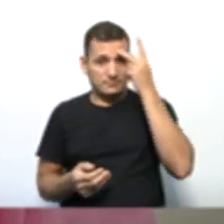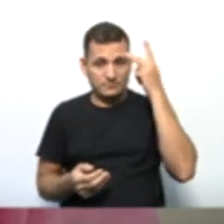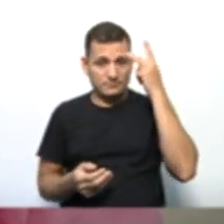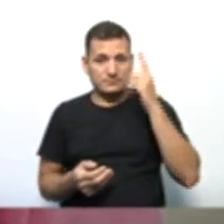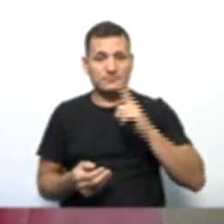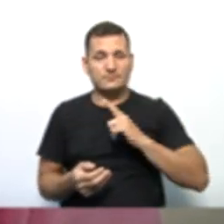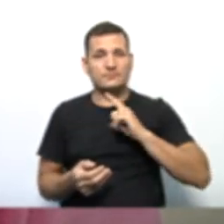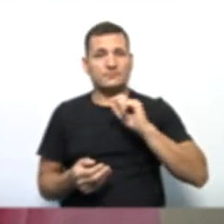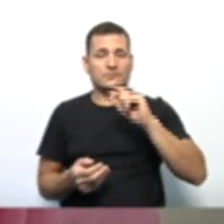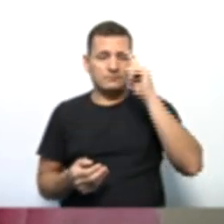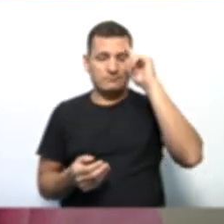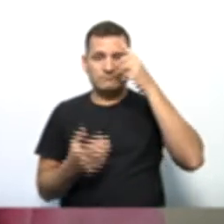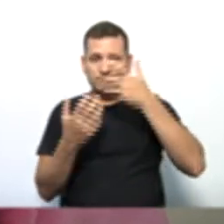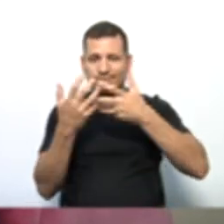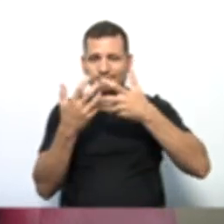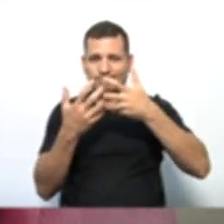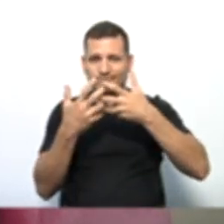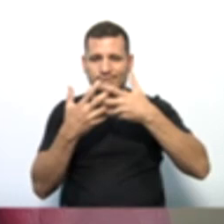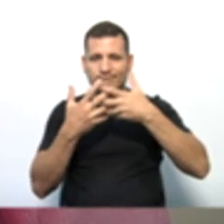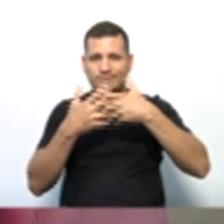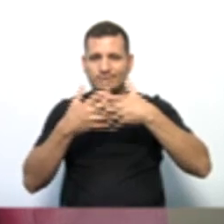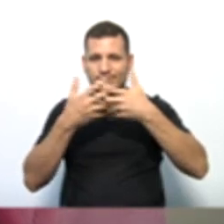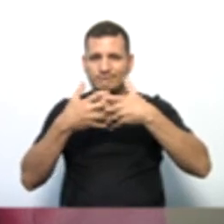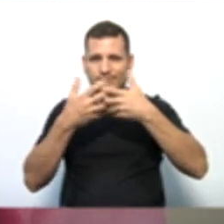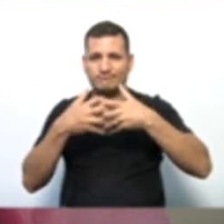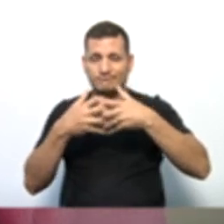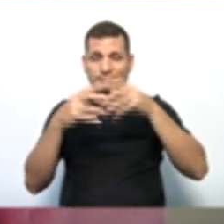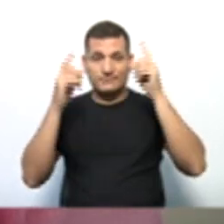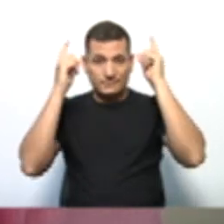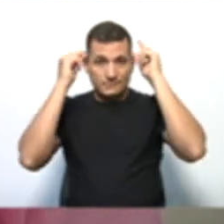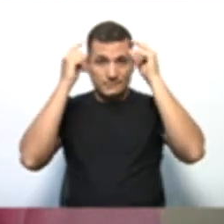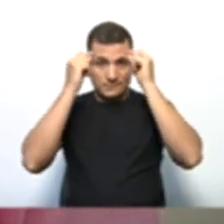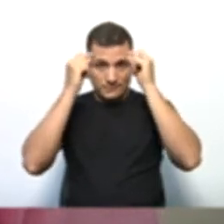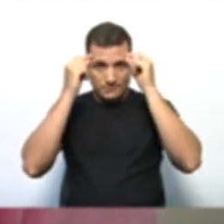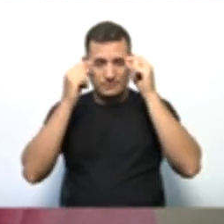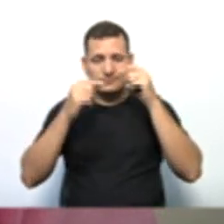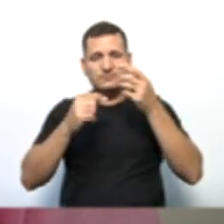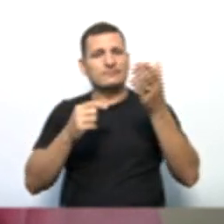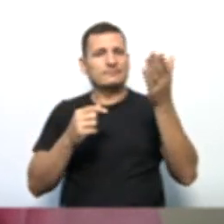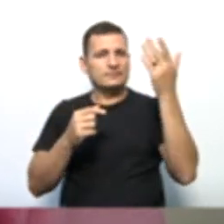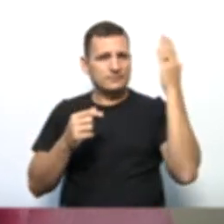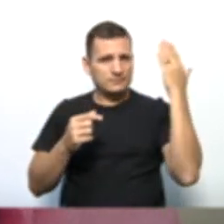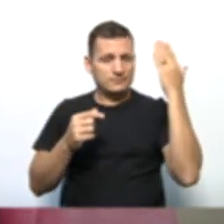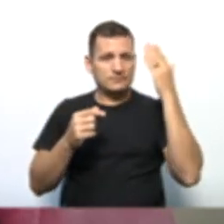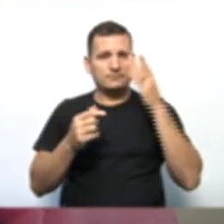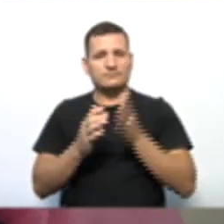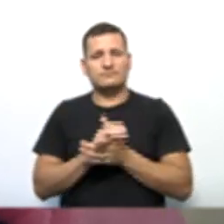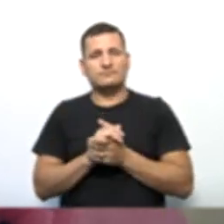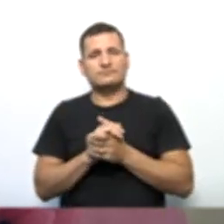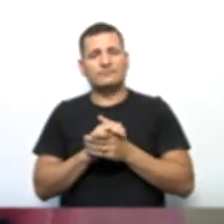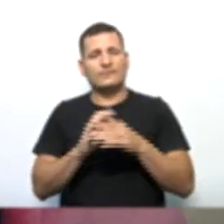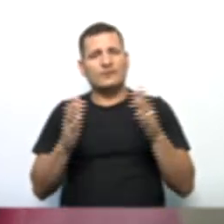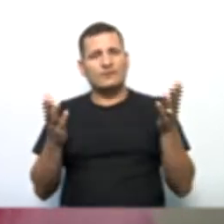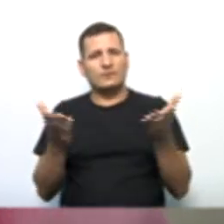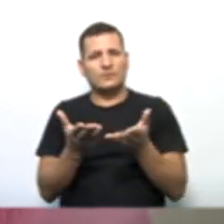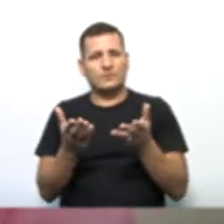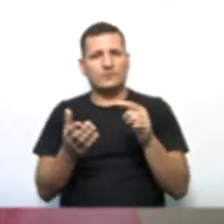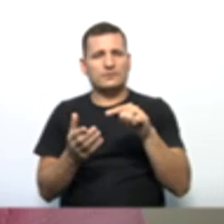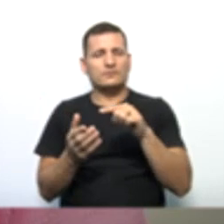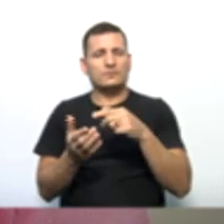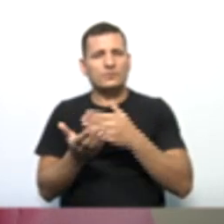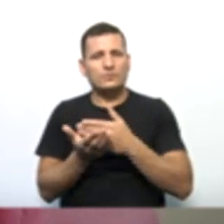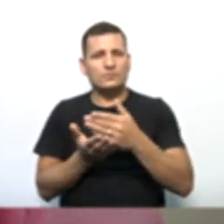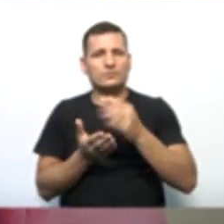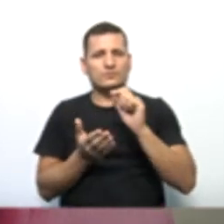aquela racionalidade que os antigos gregos e romanos tinham vivido, e ele agora passa a